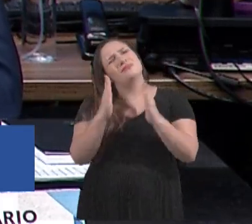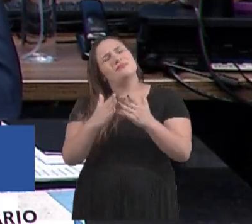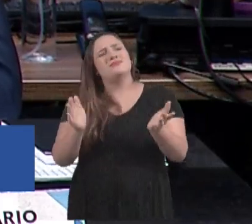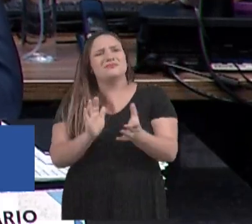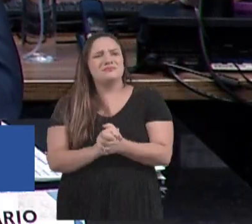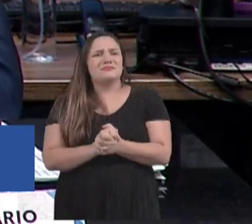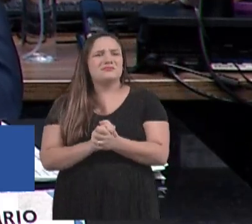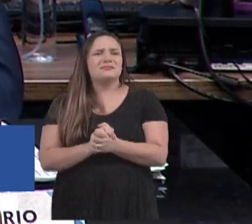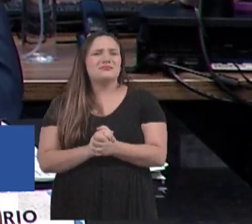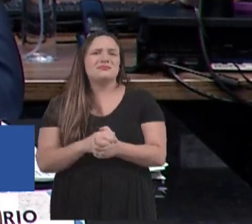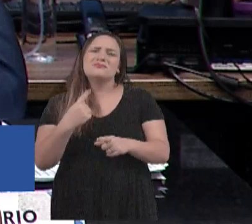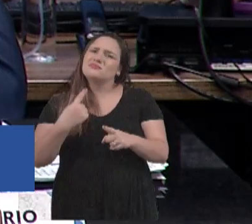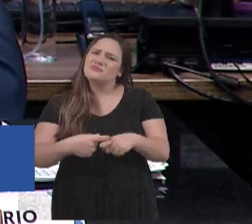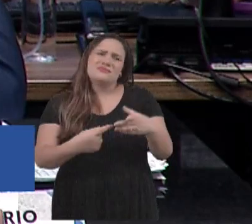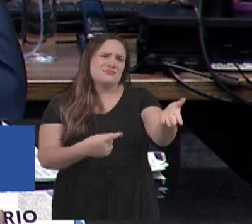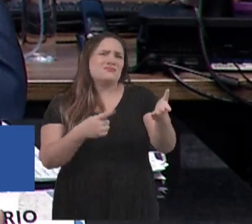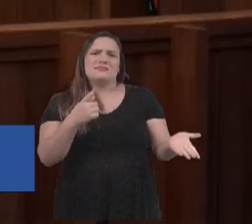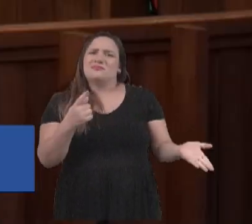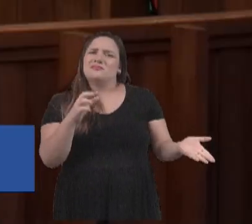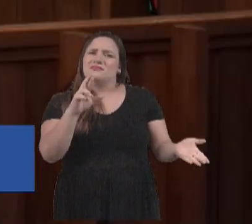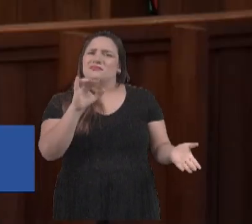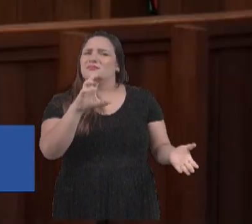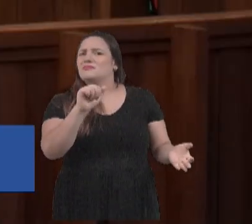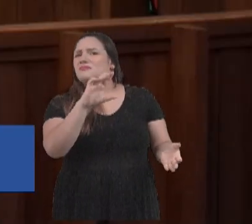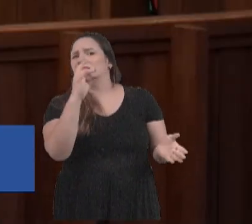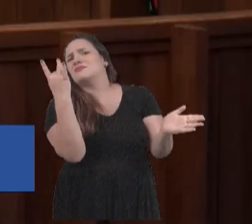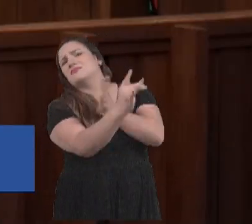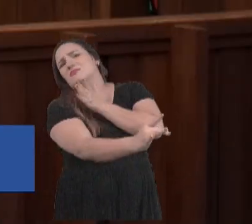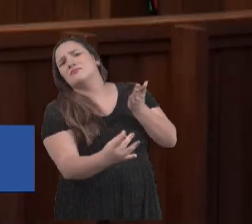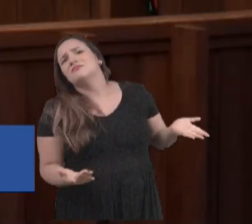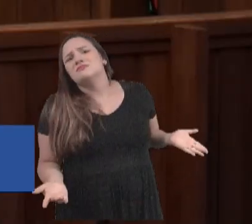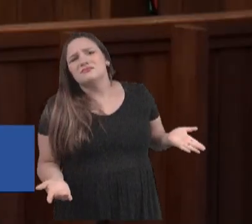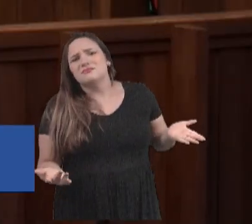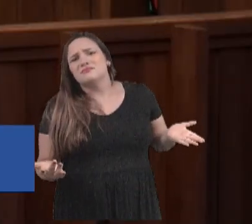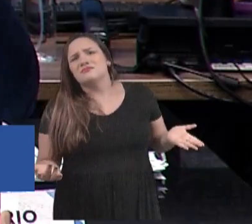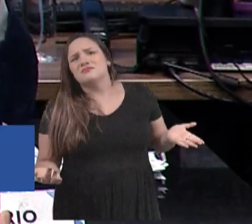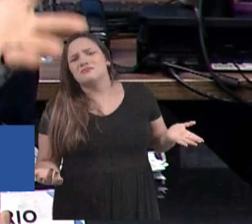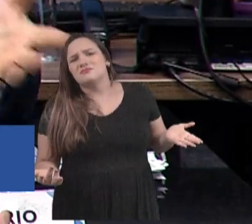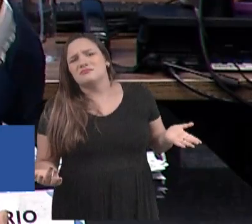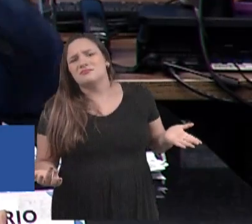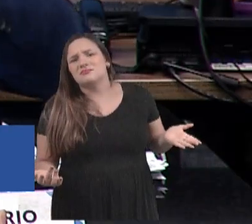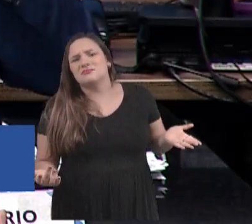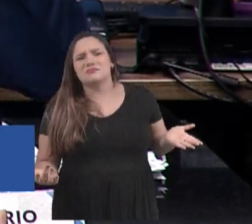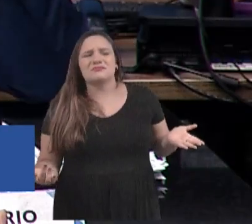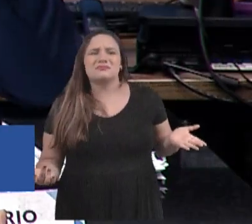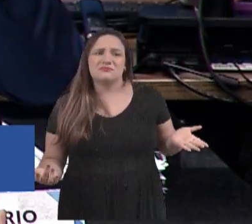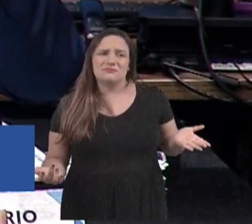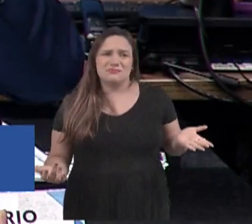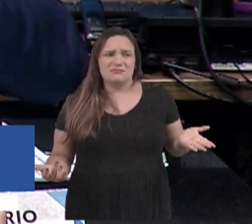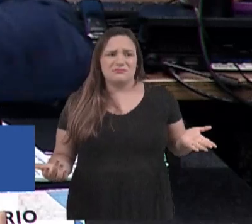que esse ranço do Ricardo Hayashi? Por quê? Será que ele teve algum